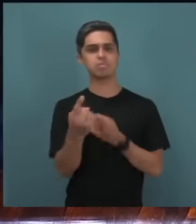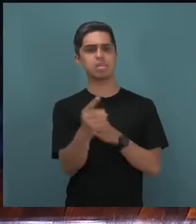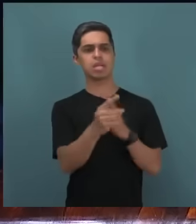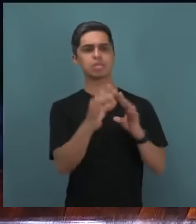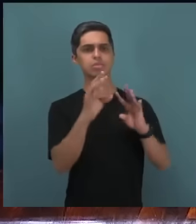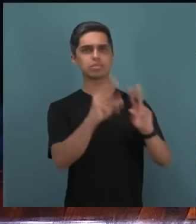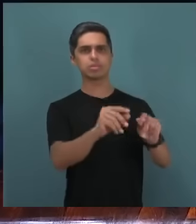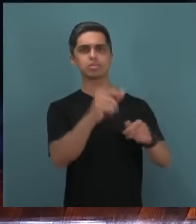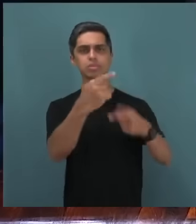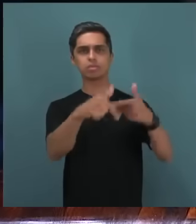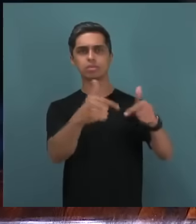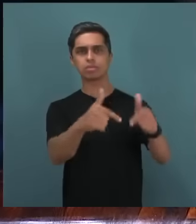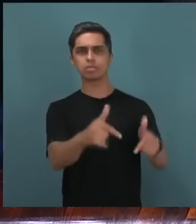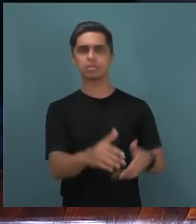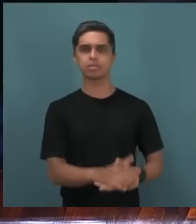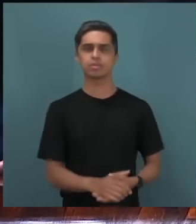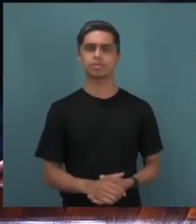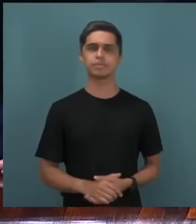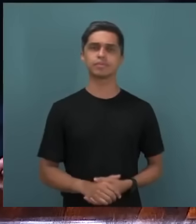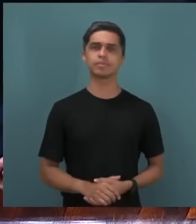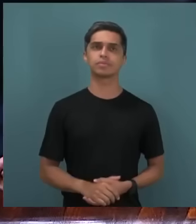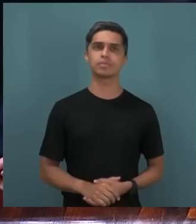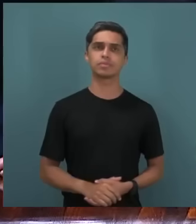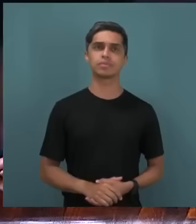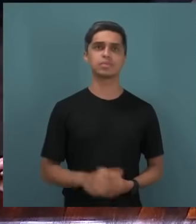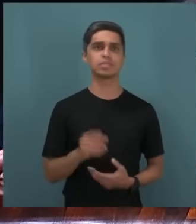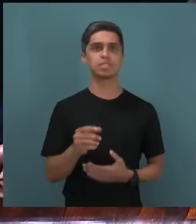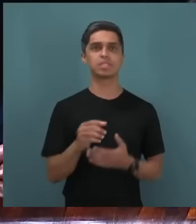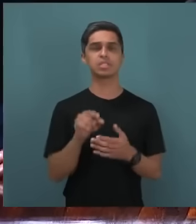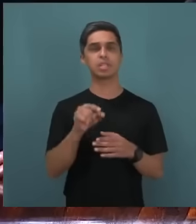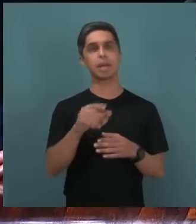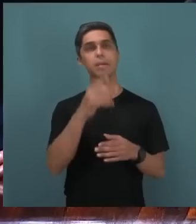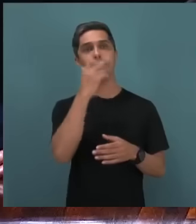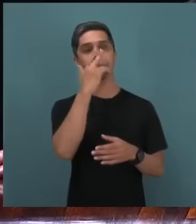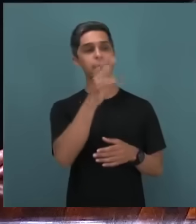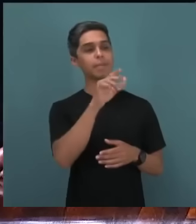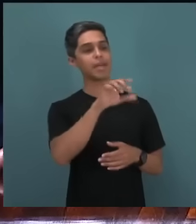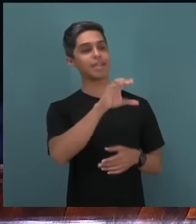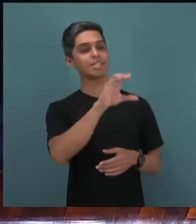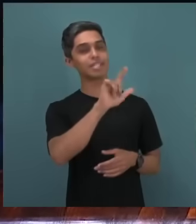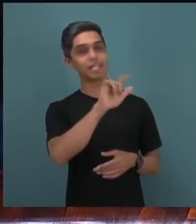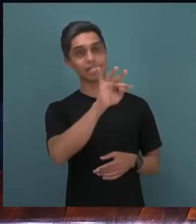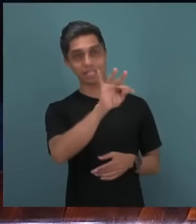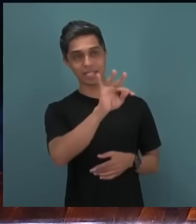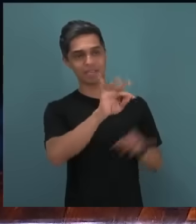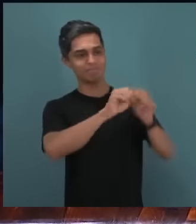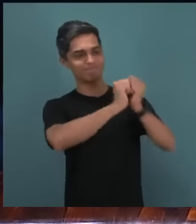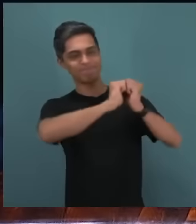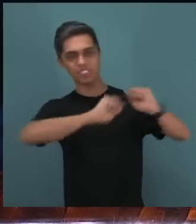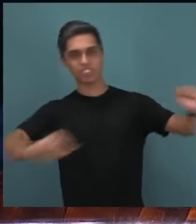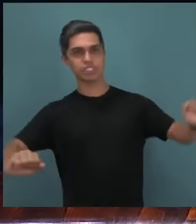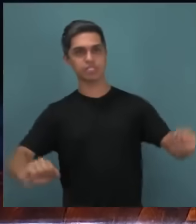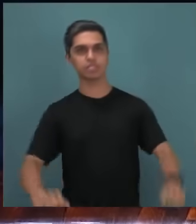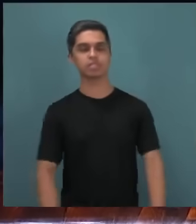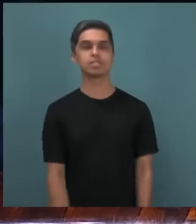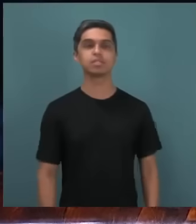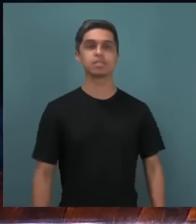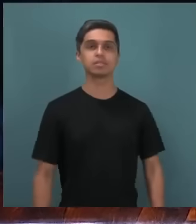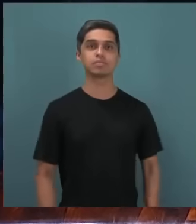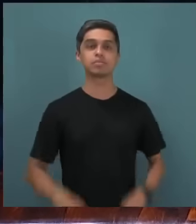trabalhadores, estão praticamente rasgando a CLT. É preciso também